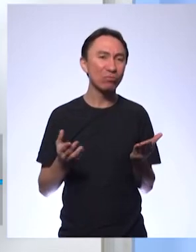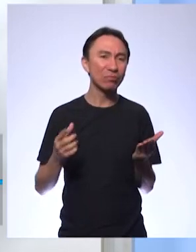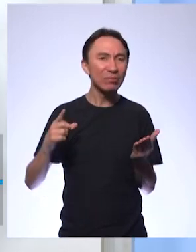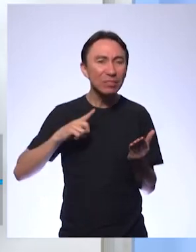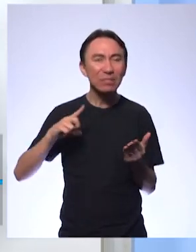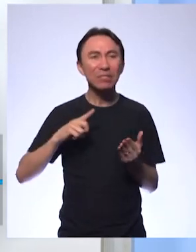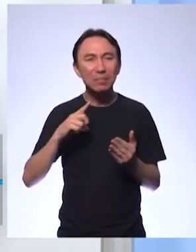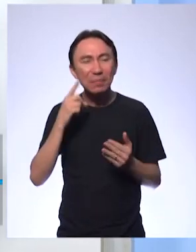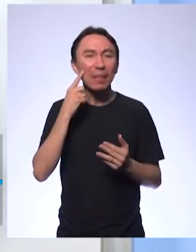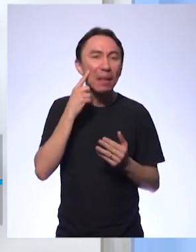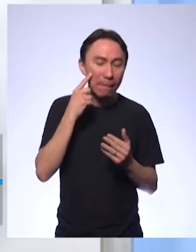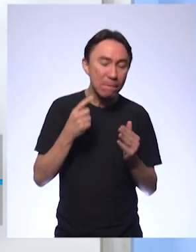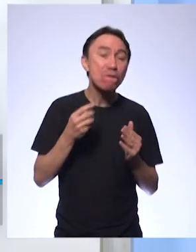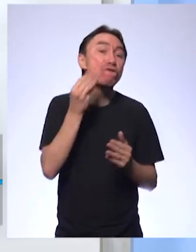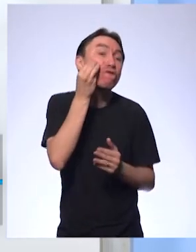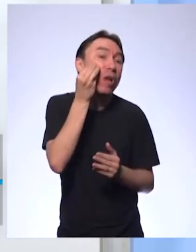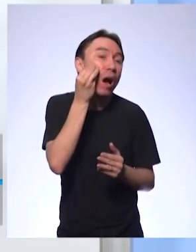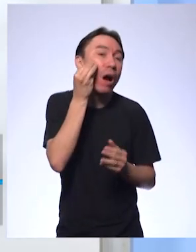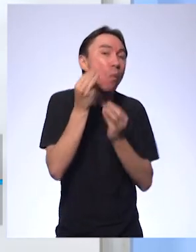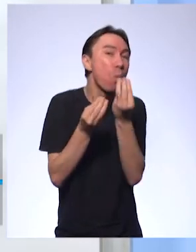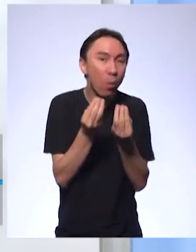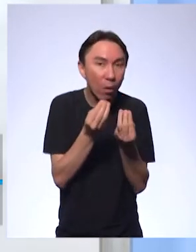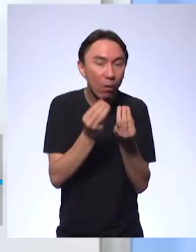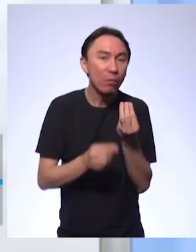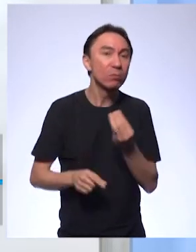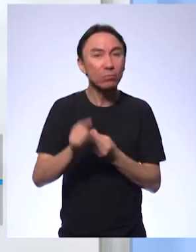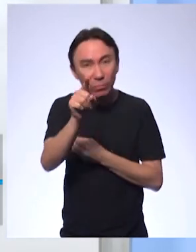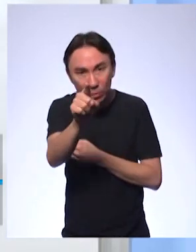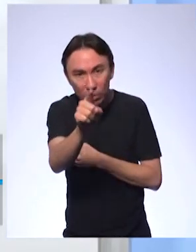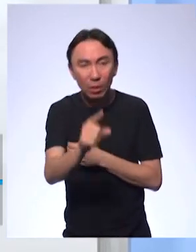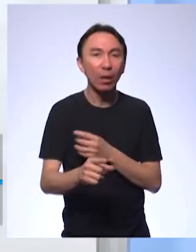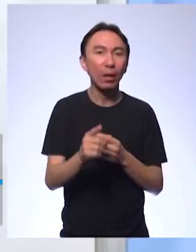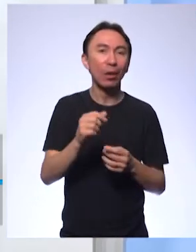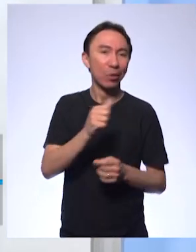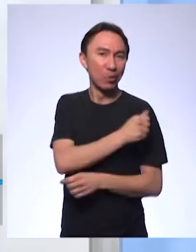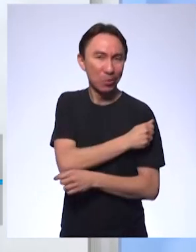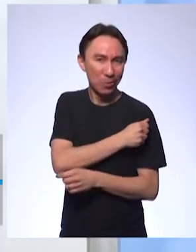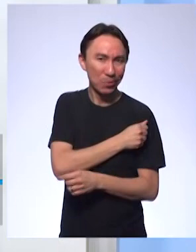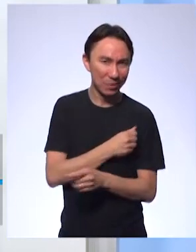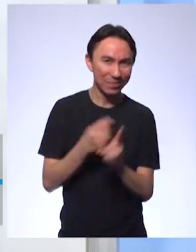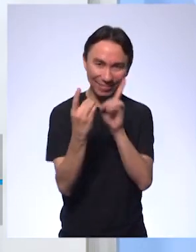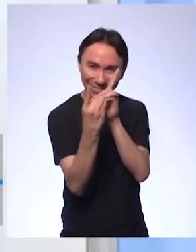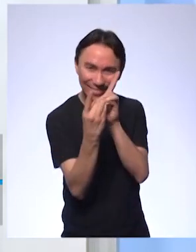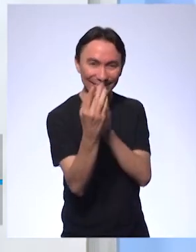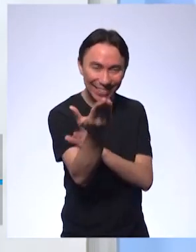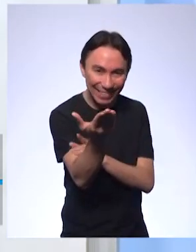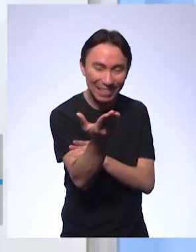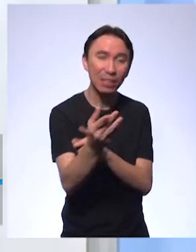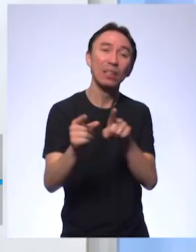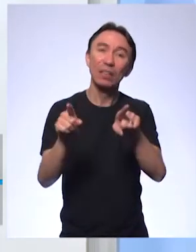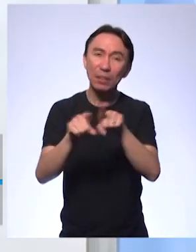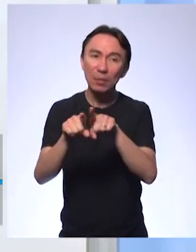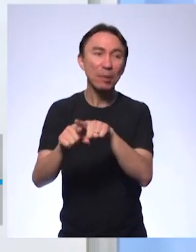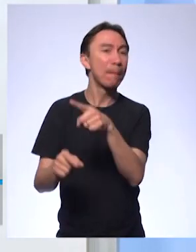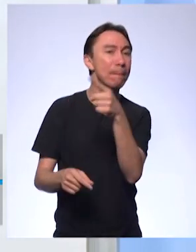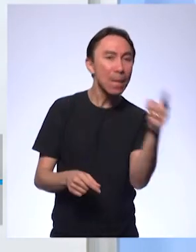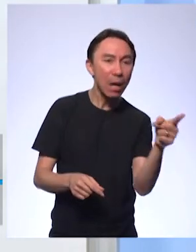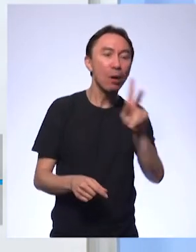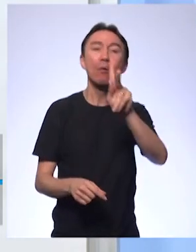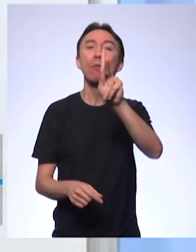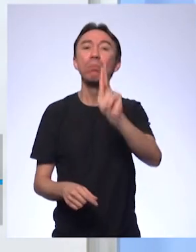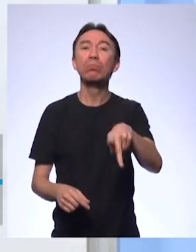duas intencionalidades. É atender você, aluno que está nos assistindo, mas também servir aí ao seu professor, o nosso grande